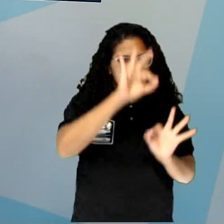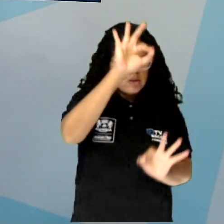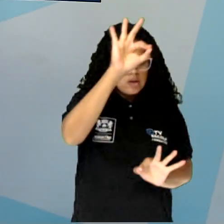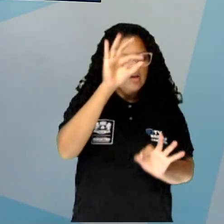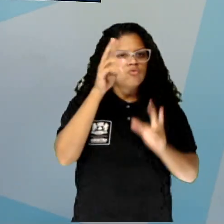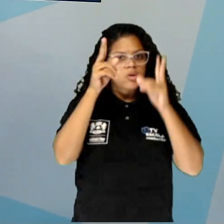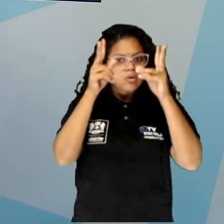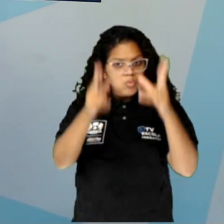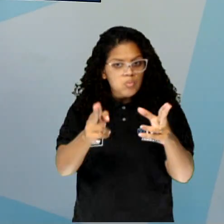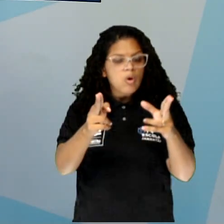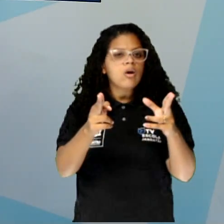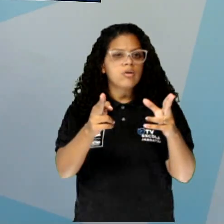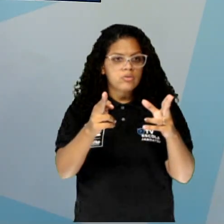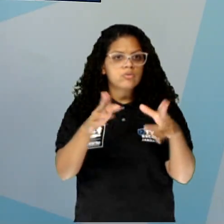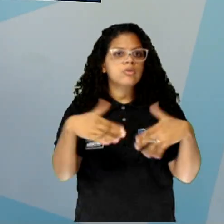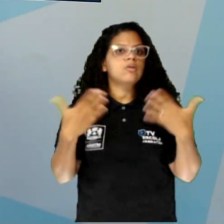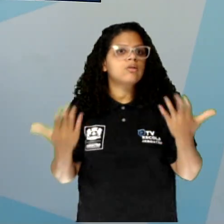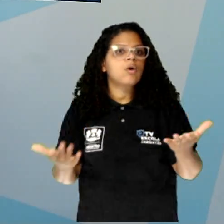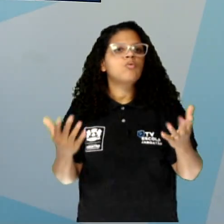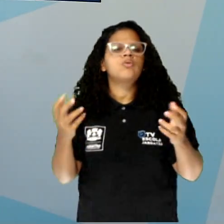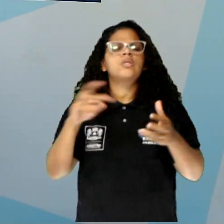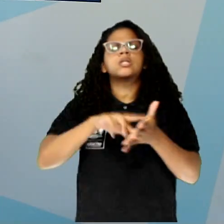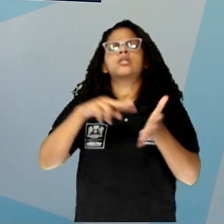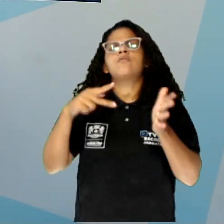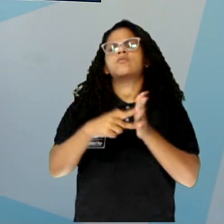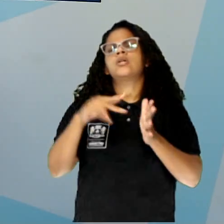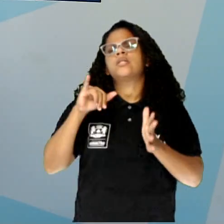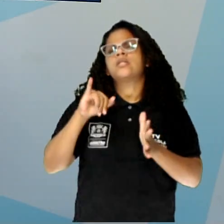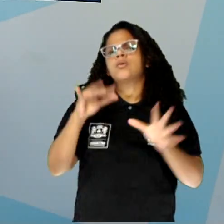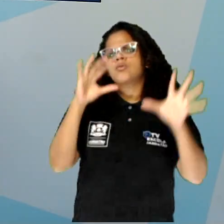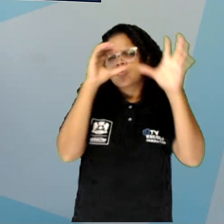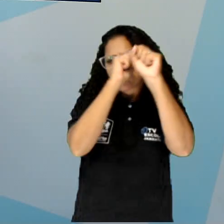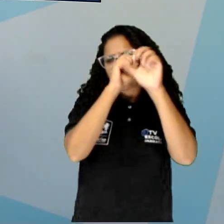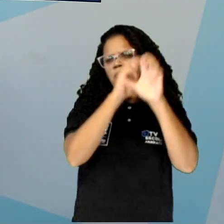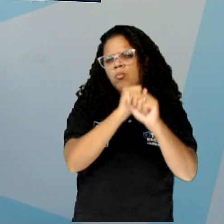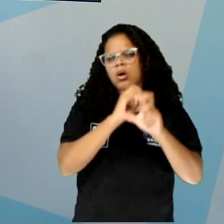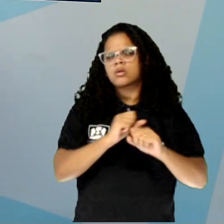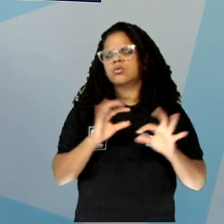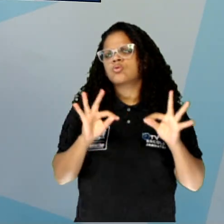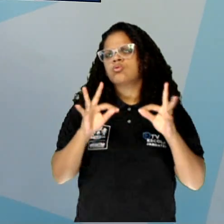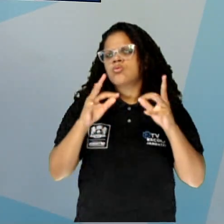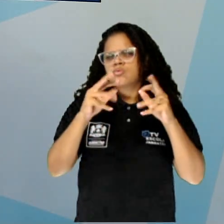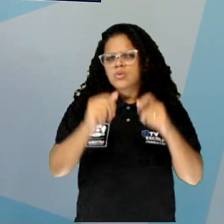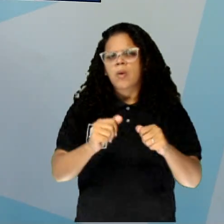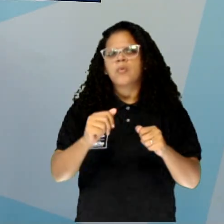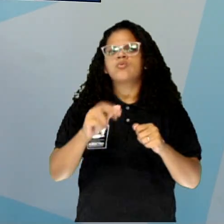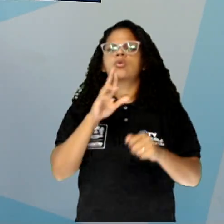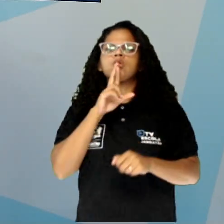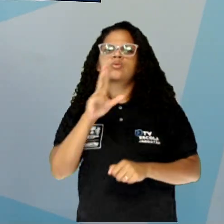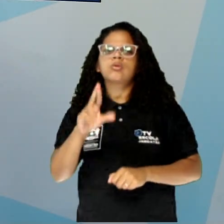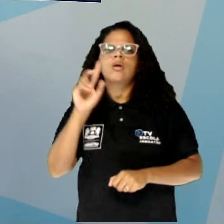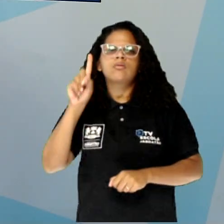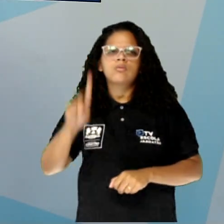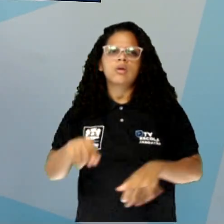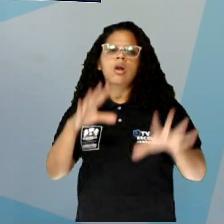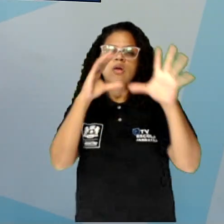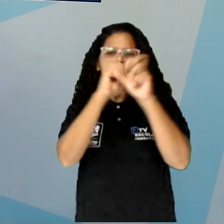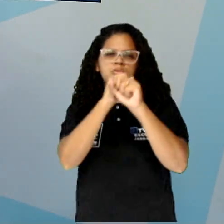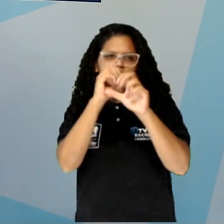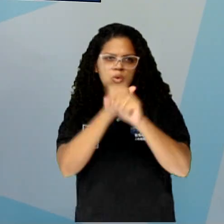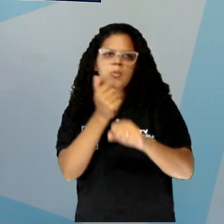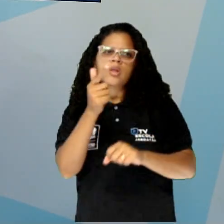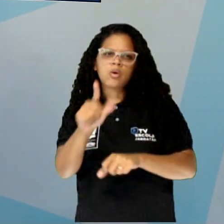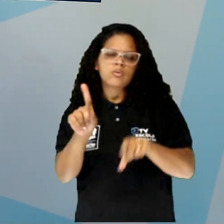mesmo tamanho. Quer dizer que se eu somasse todos esses tamanhos de uma pilha, era igual à soma das outras, da outra